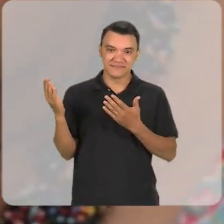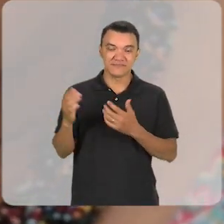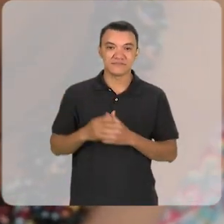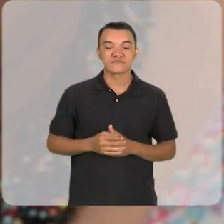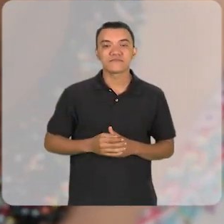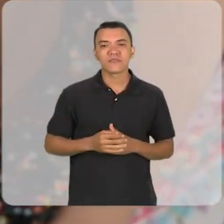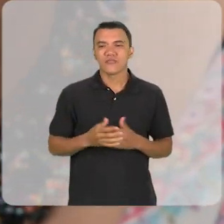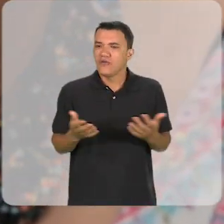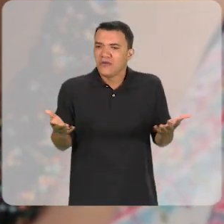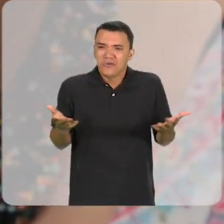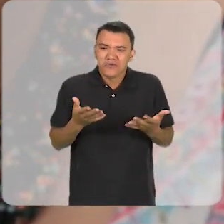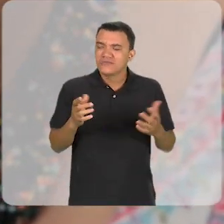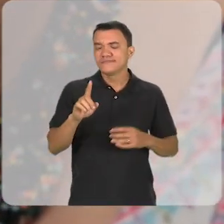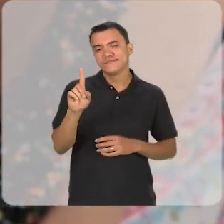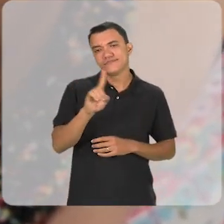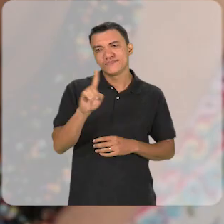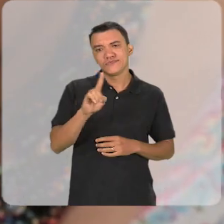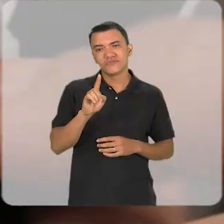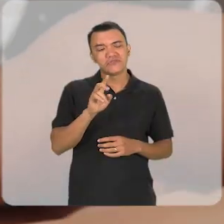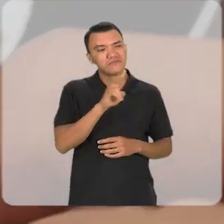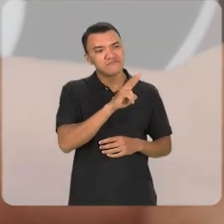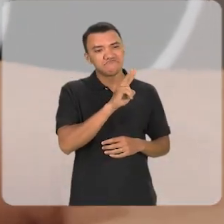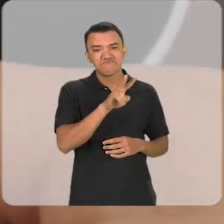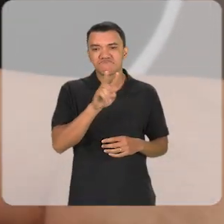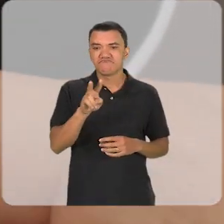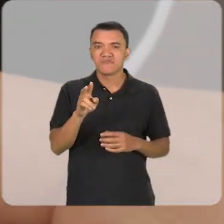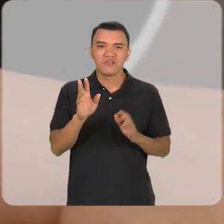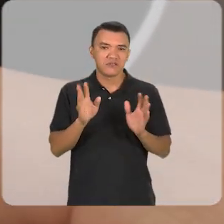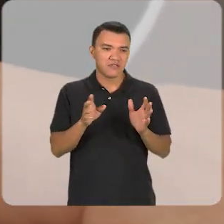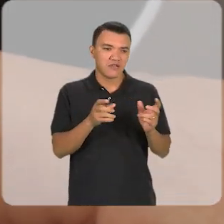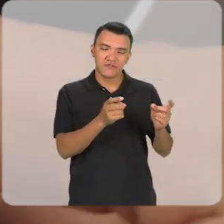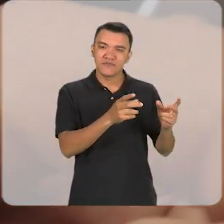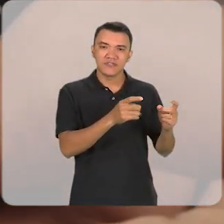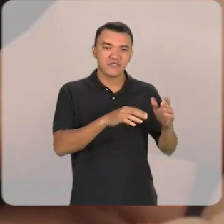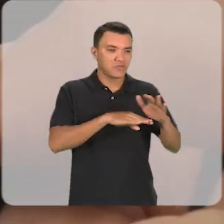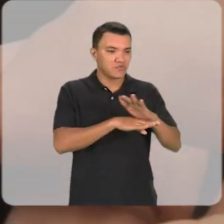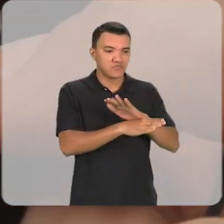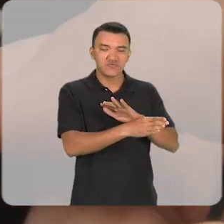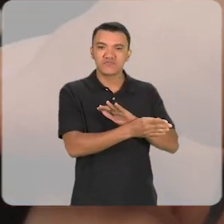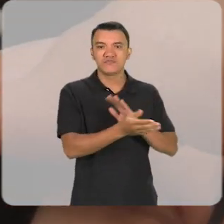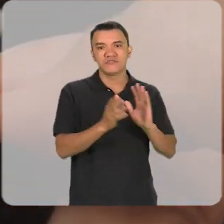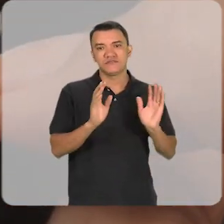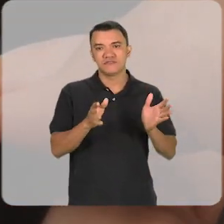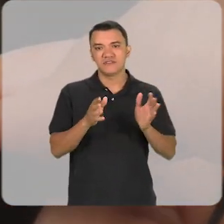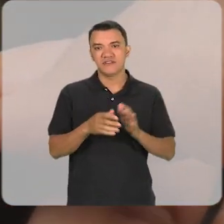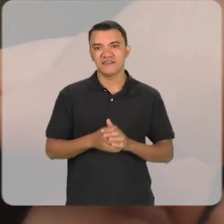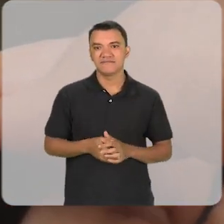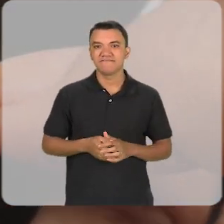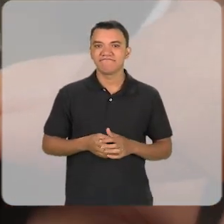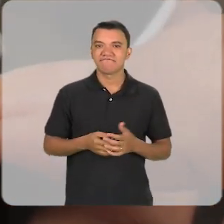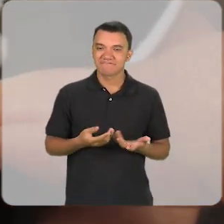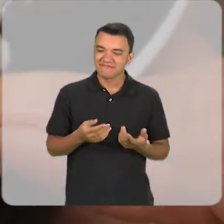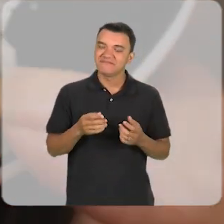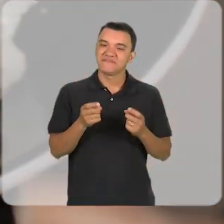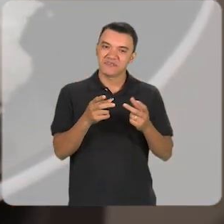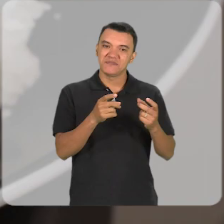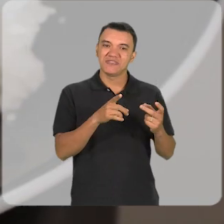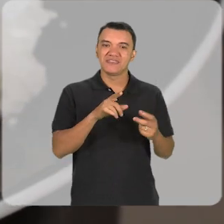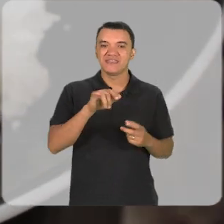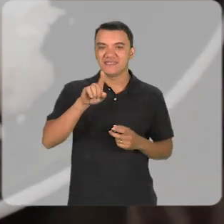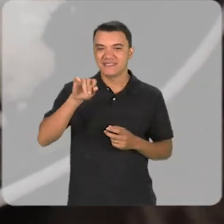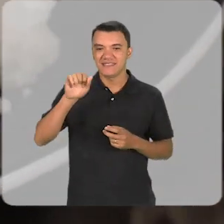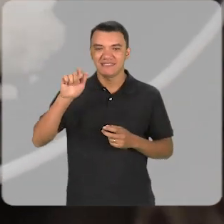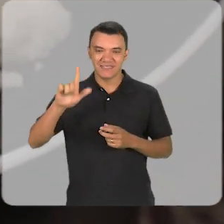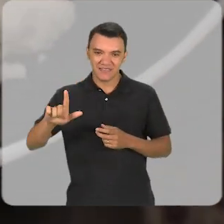Mas hoje em dia não. Conheci várias pessoas, tenho vários clientes e já me acostumei a vender o ideal.